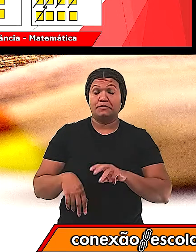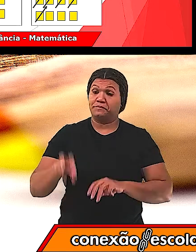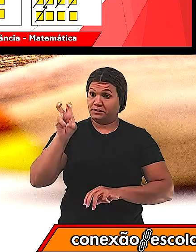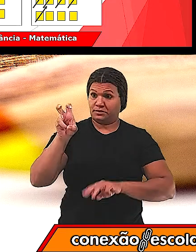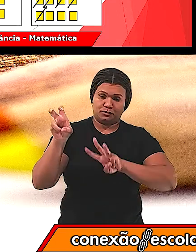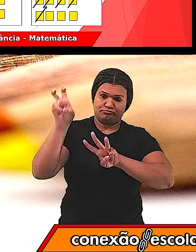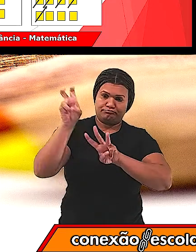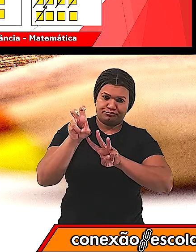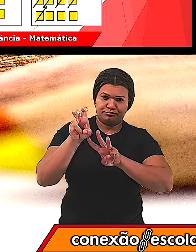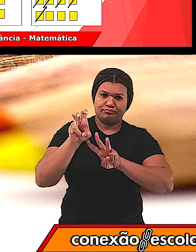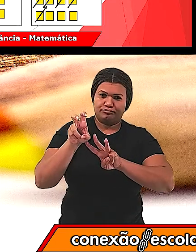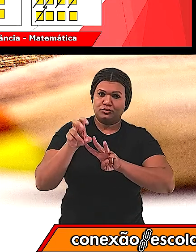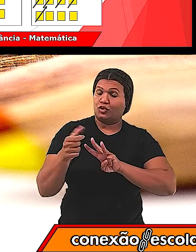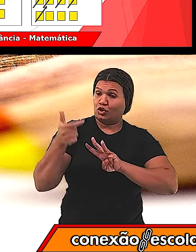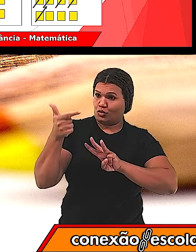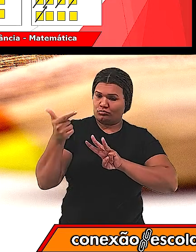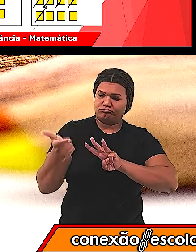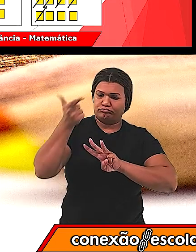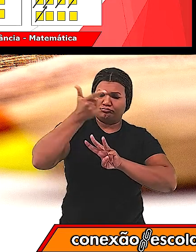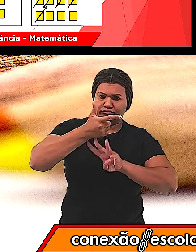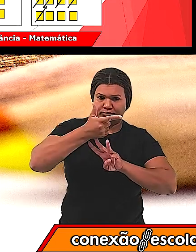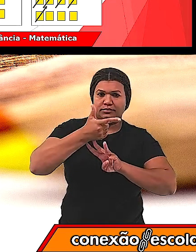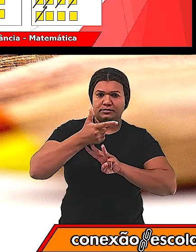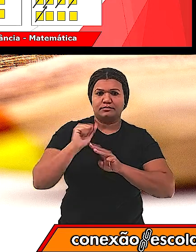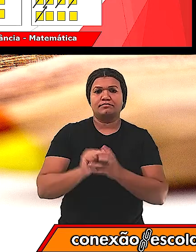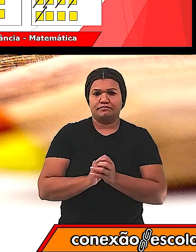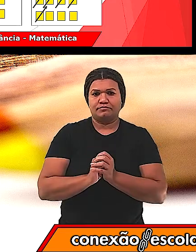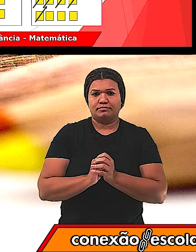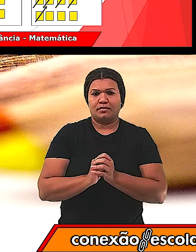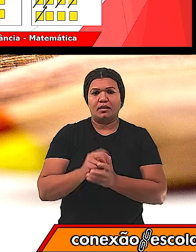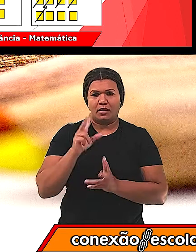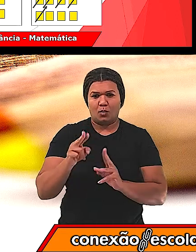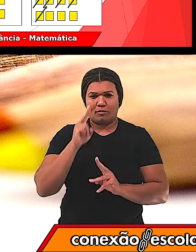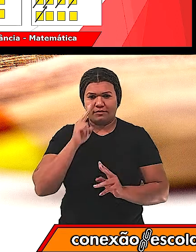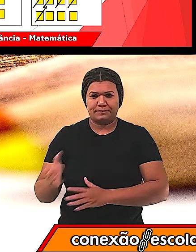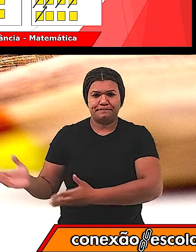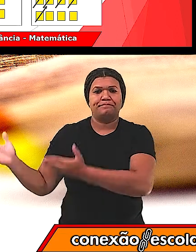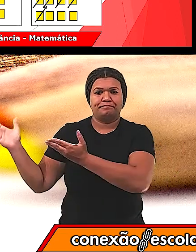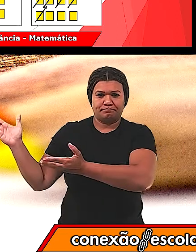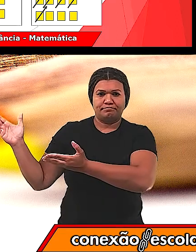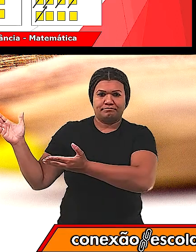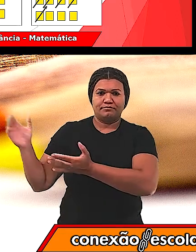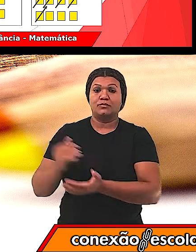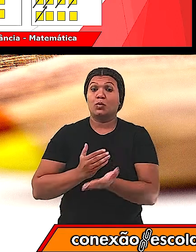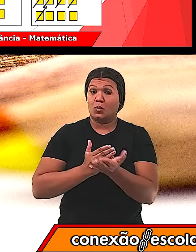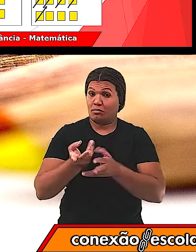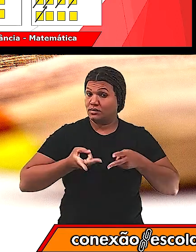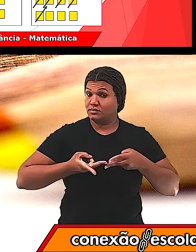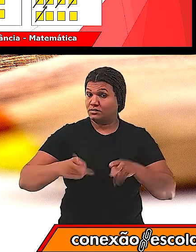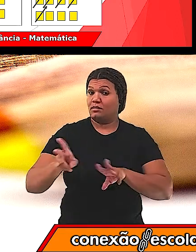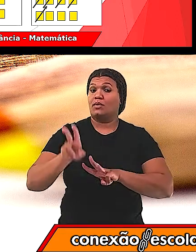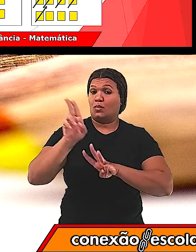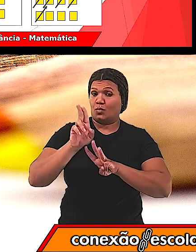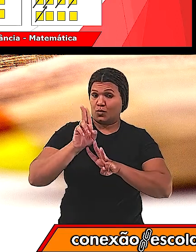da unidade e o 2, que é o 20, embaixo da dezena. Começamos pela unidade, do mesmo